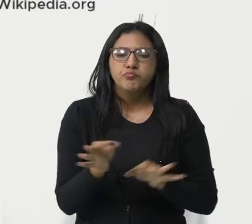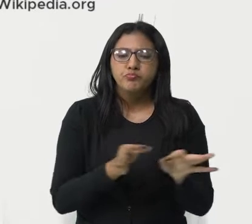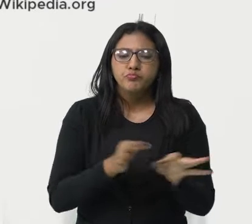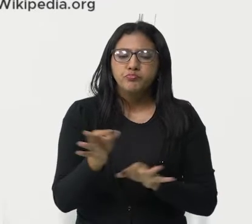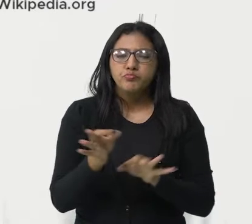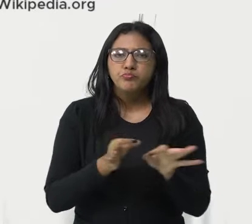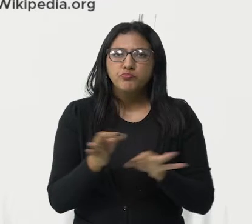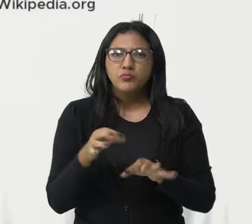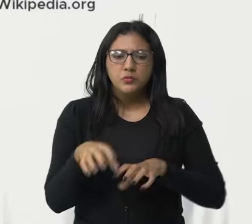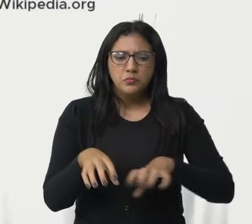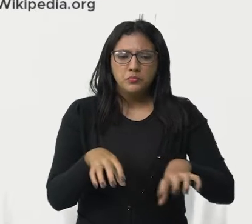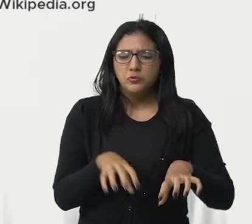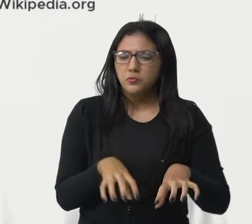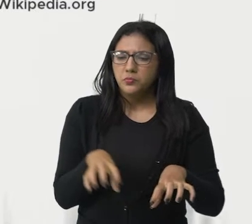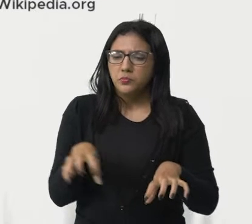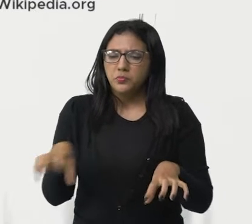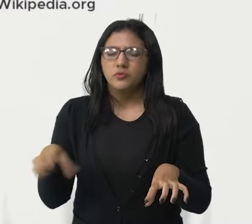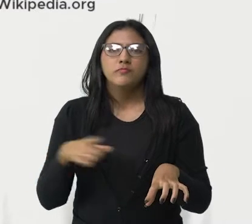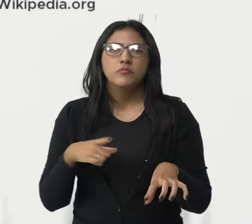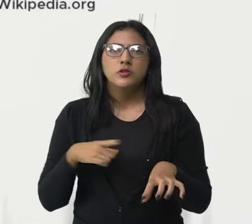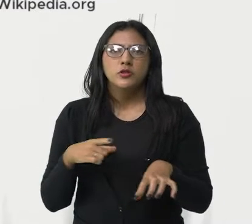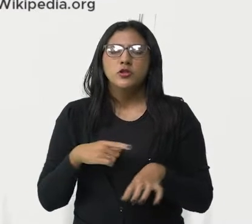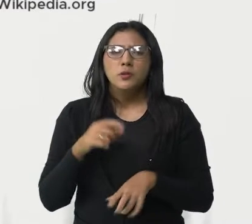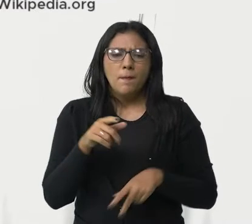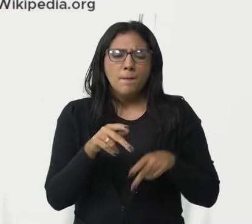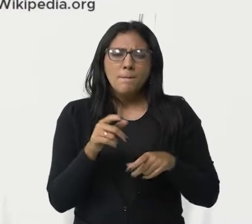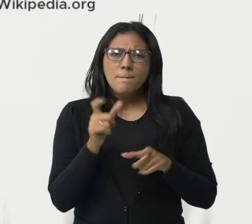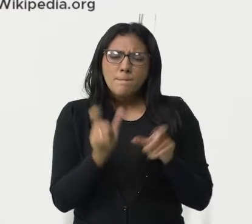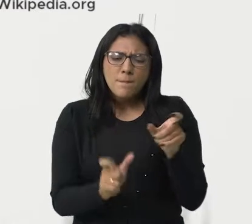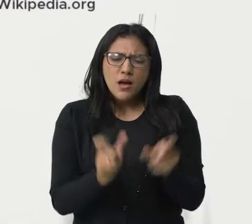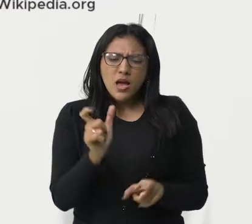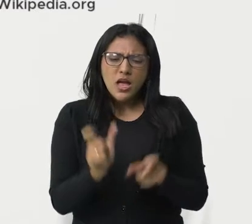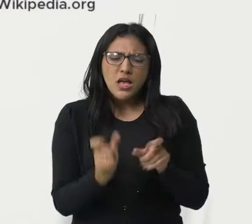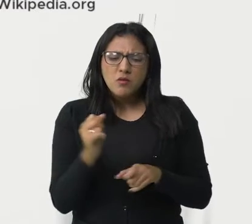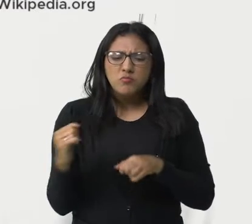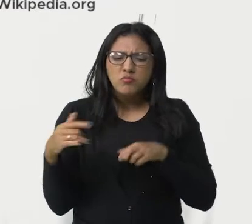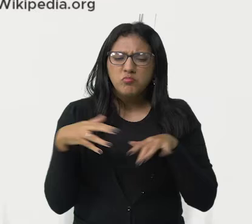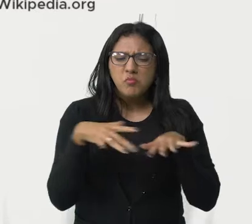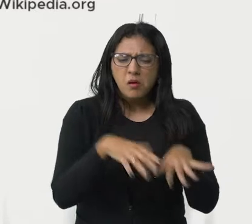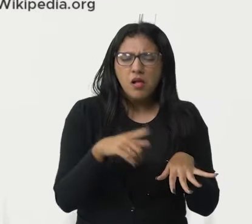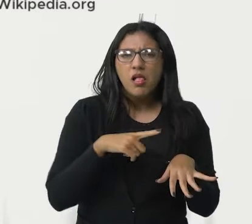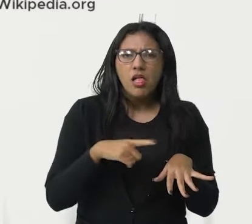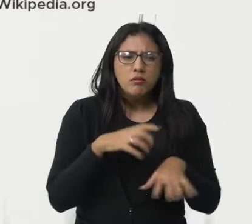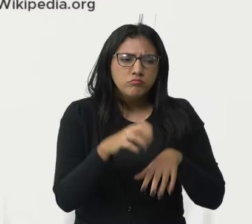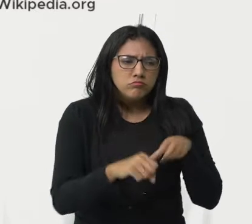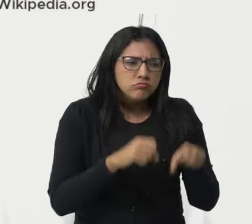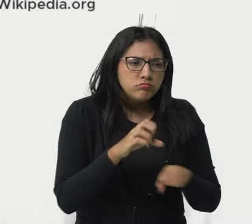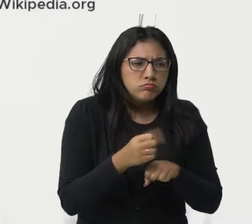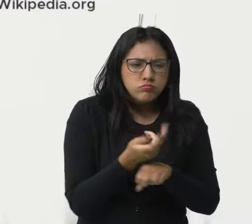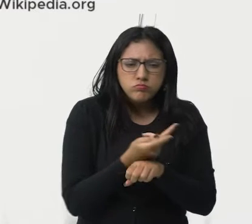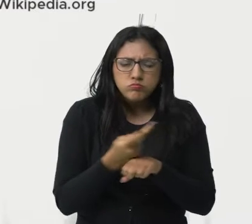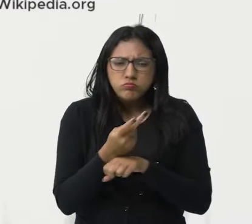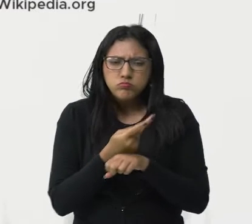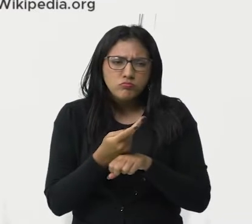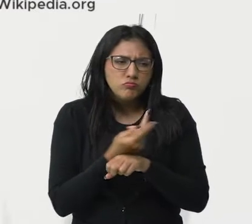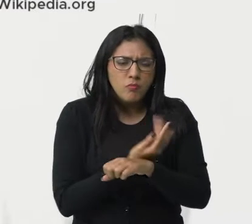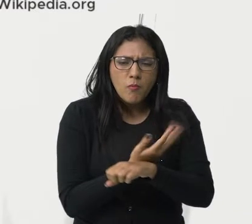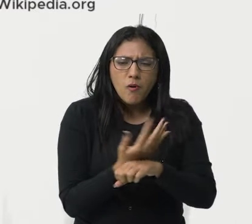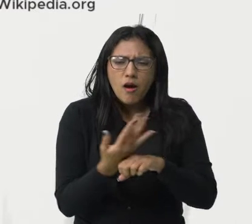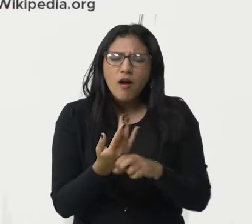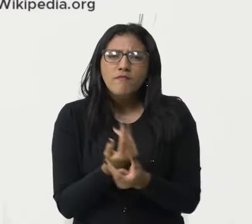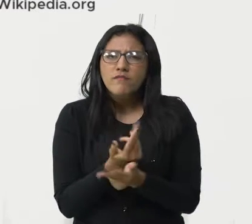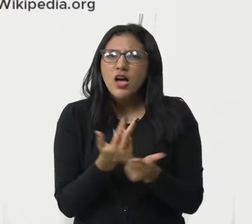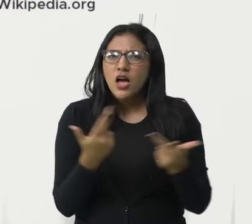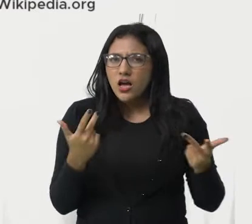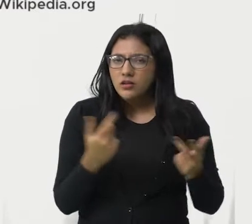que estavam sendo ocupadas, né, elas começam a ser mais exploradas e também o principal fator vai